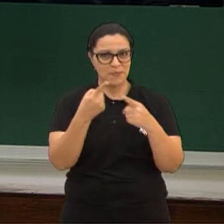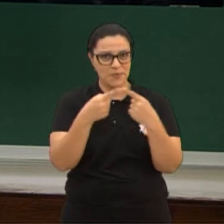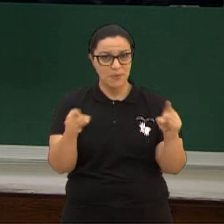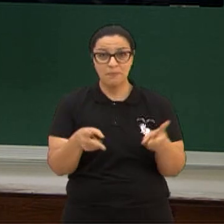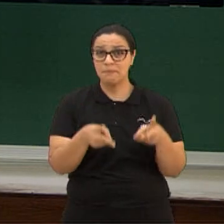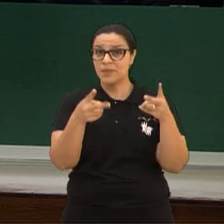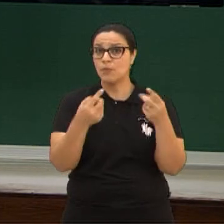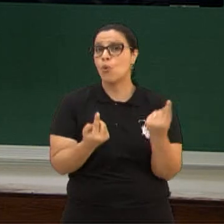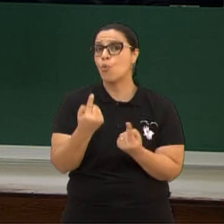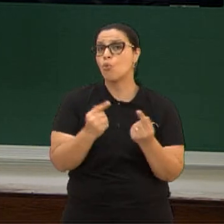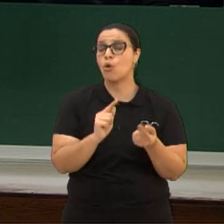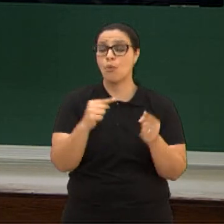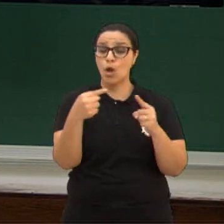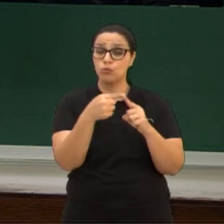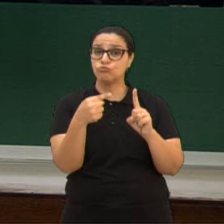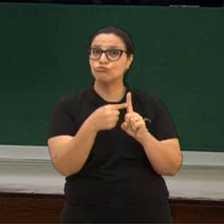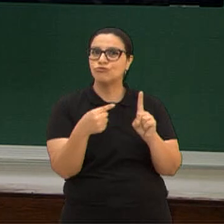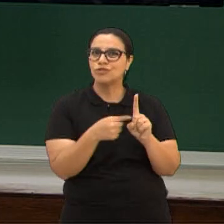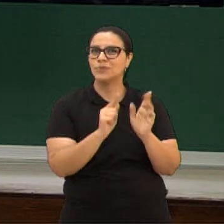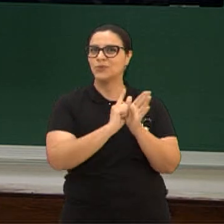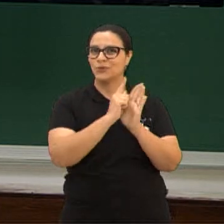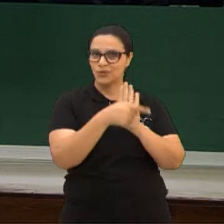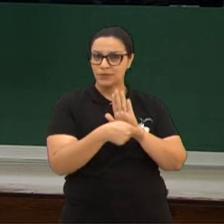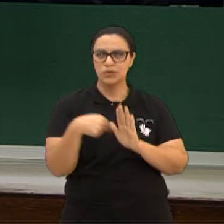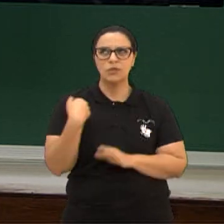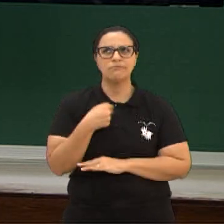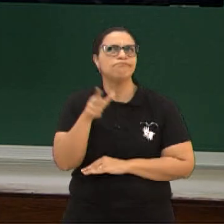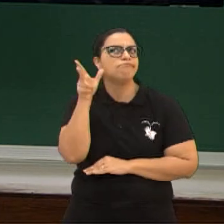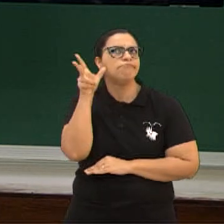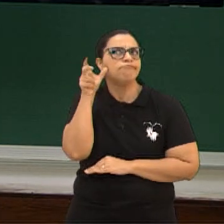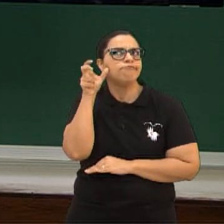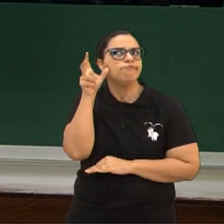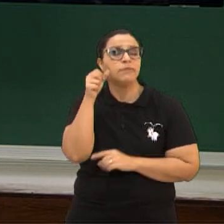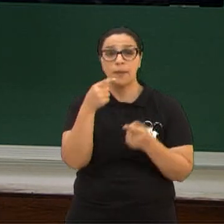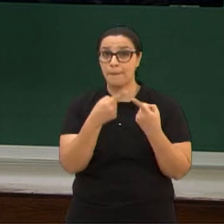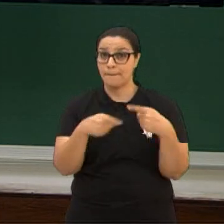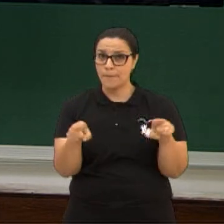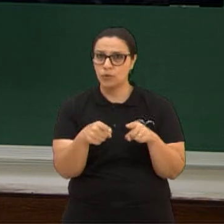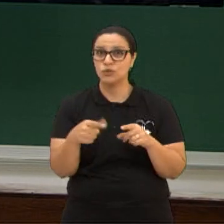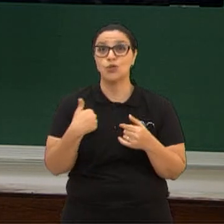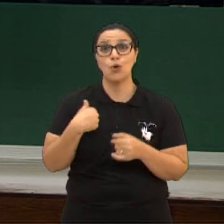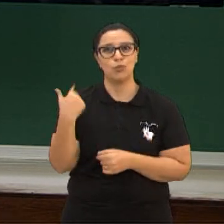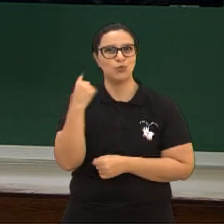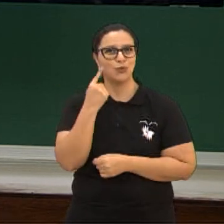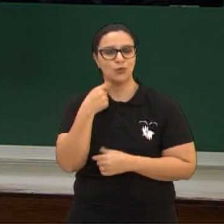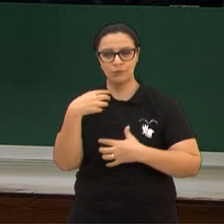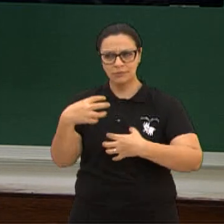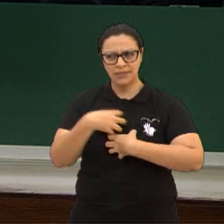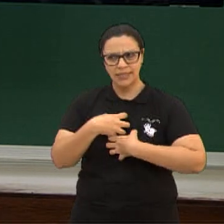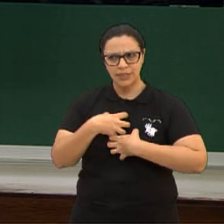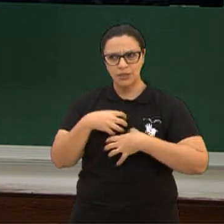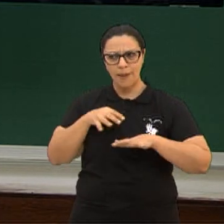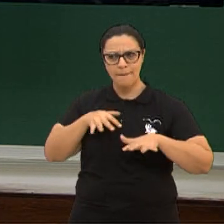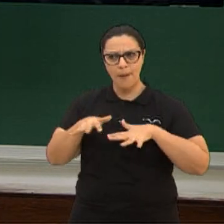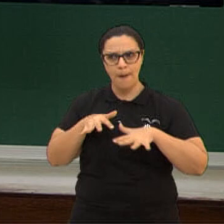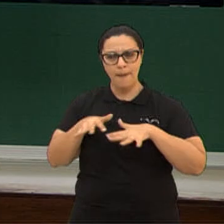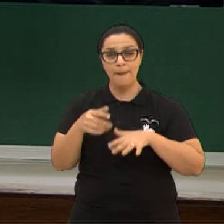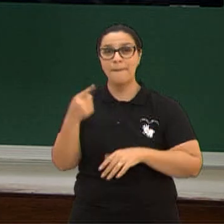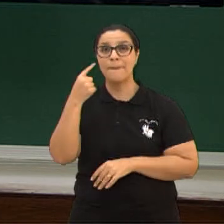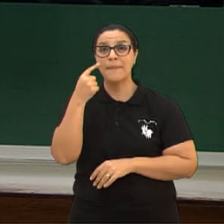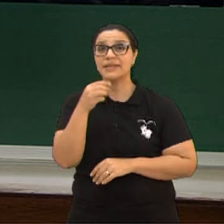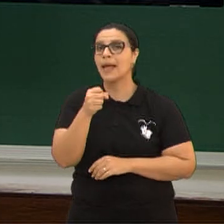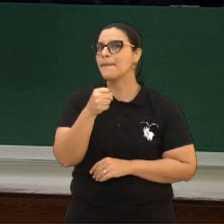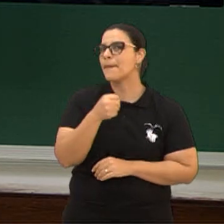identifica qual é o gênero. E quando a gente escuta um gênero musical, a gente já pensa num determinado